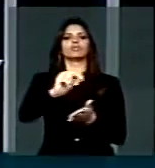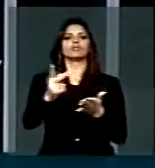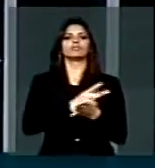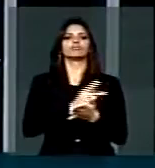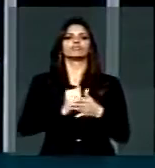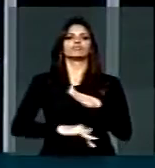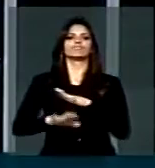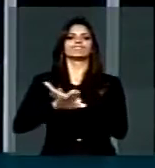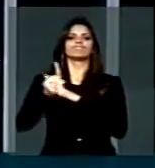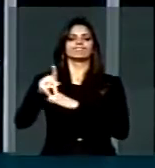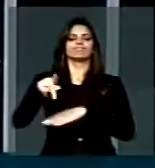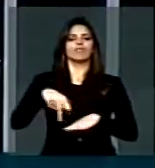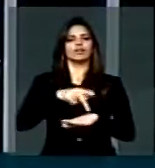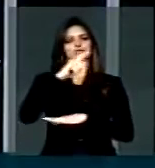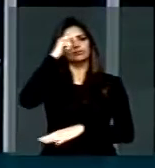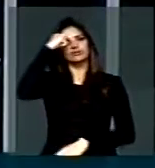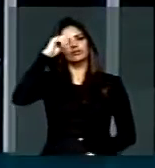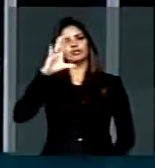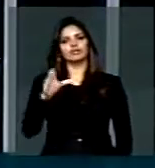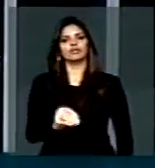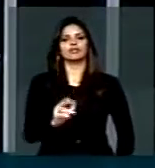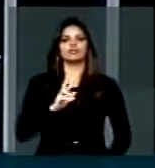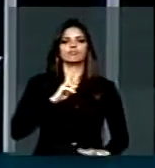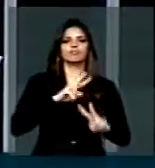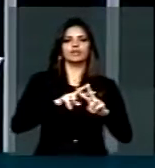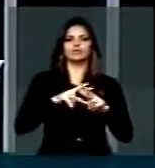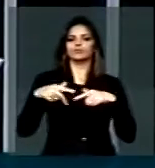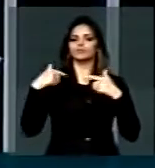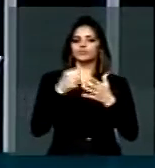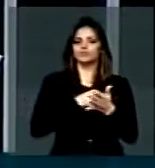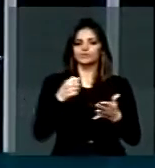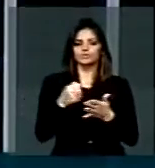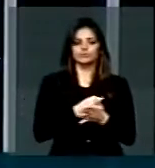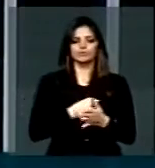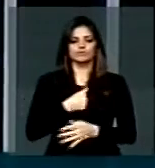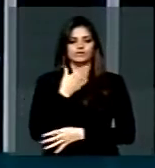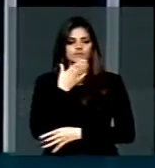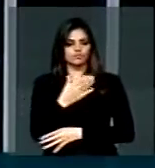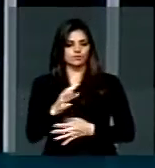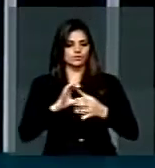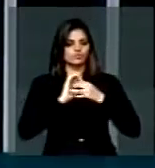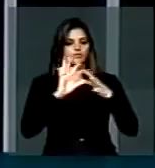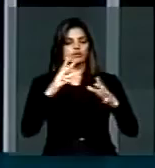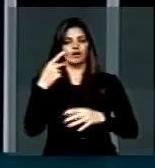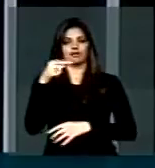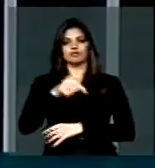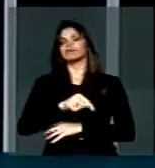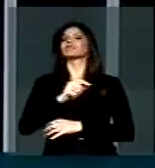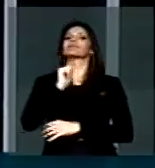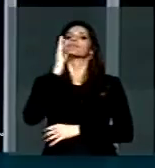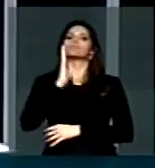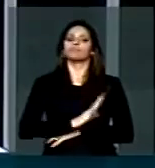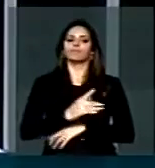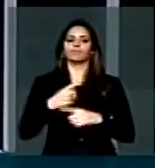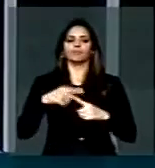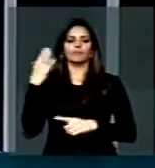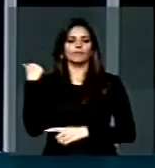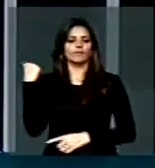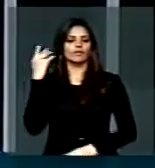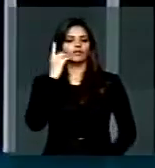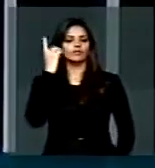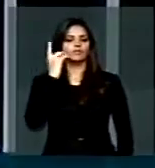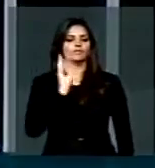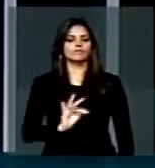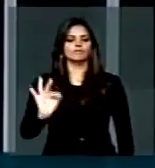aquele país. Quando preso, lutamos em favor de sua libertação aqui no Brasil. Na ocasião, como deputada